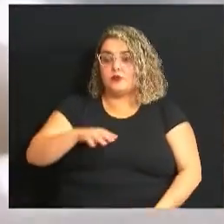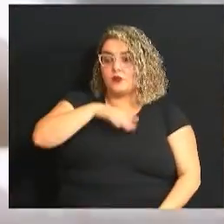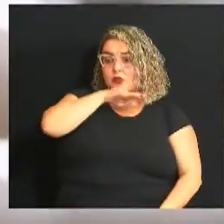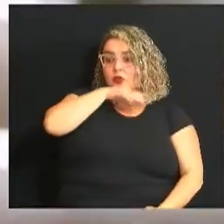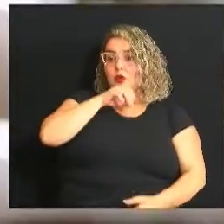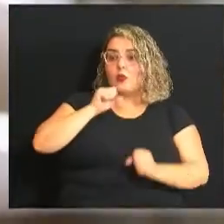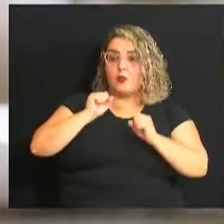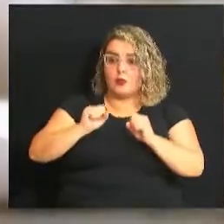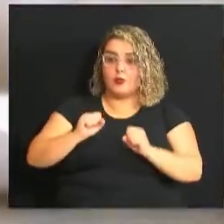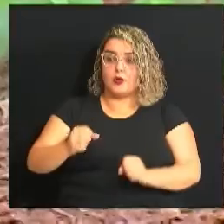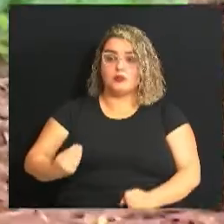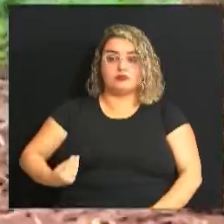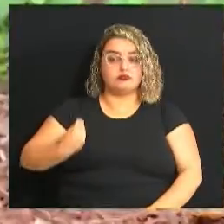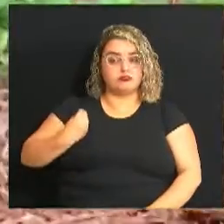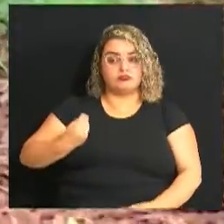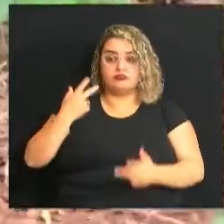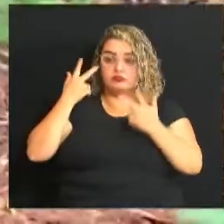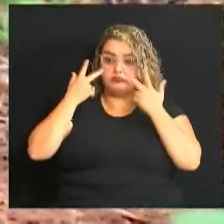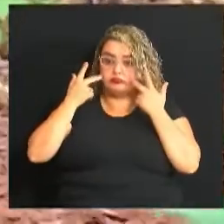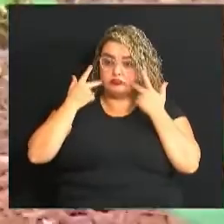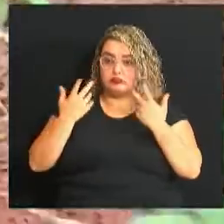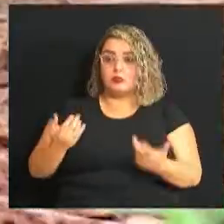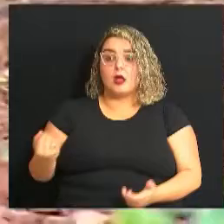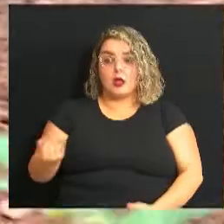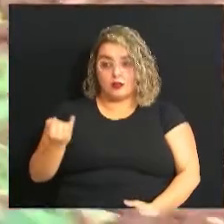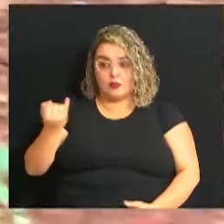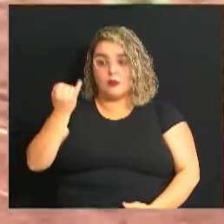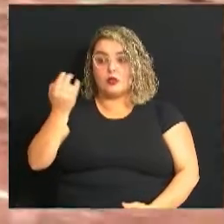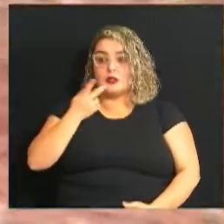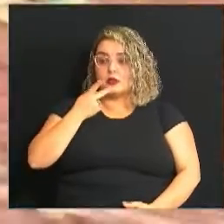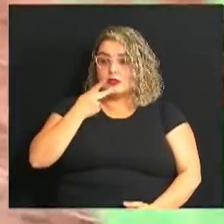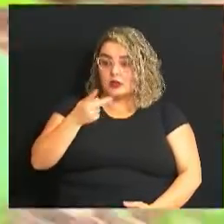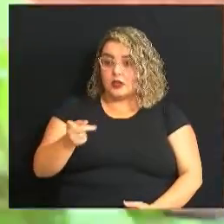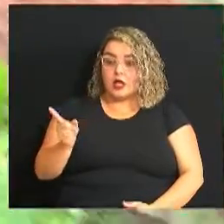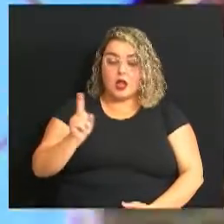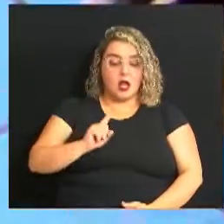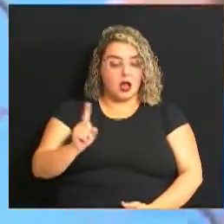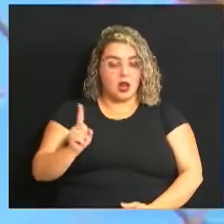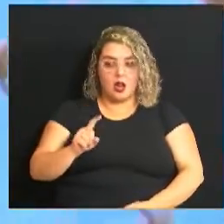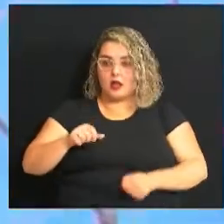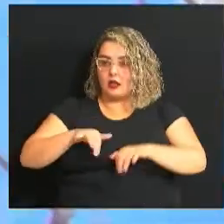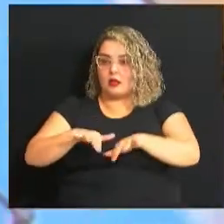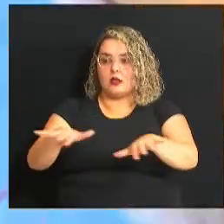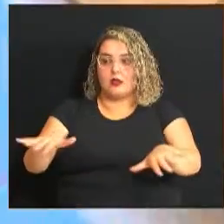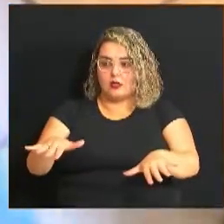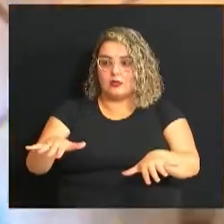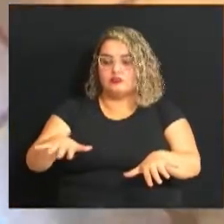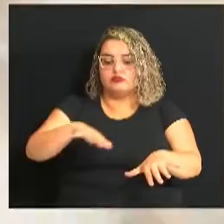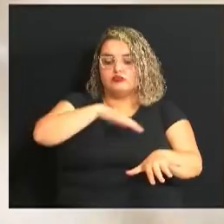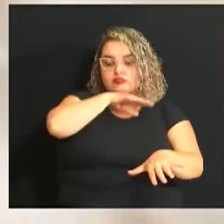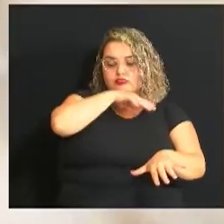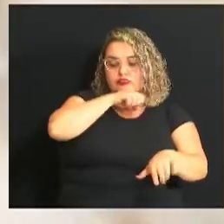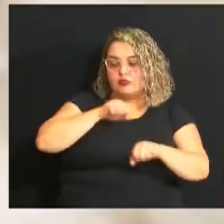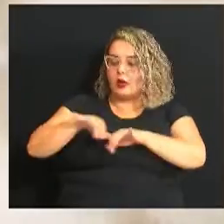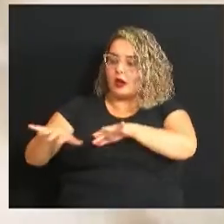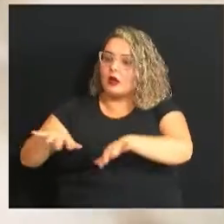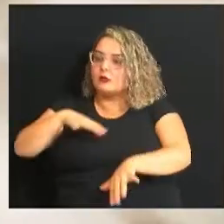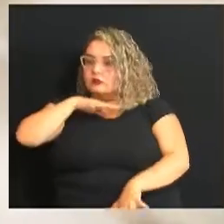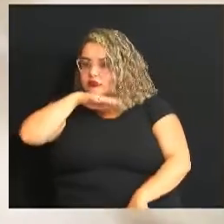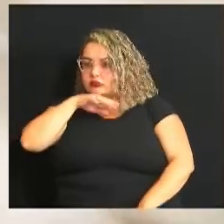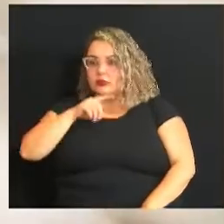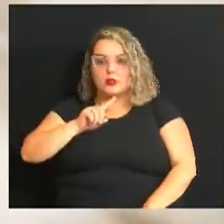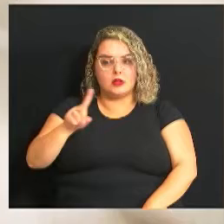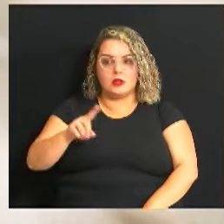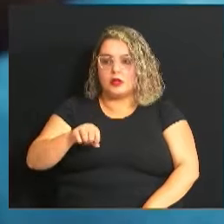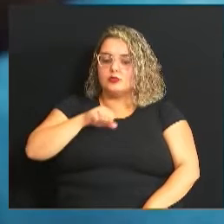levar uma vida normal. É importante ressaltar que ela não se transmite de um animal para o outro, nem de animal para o